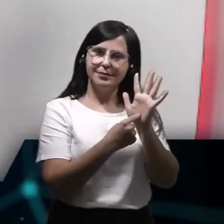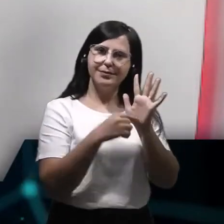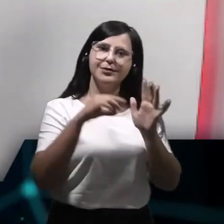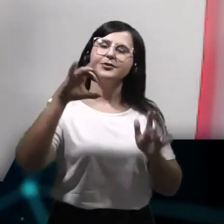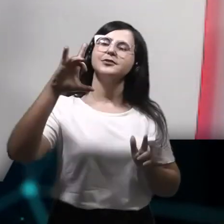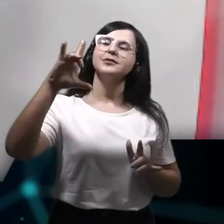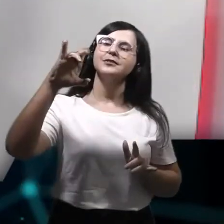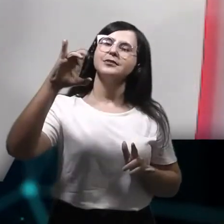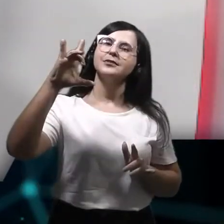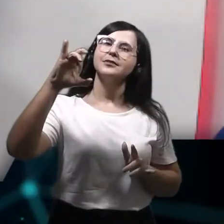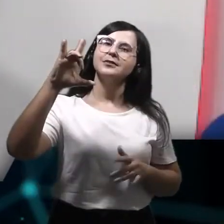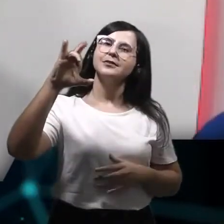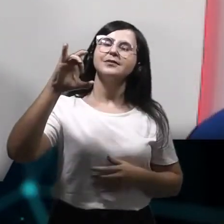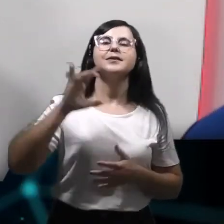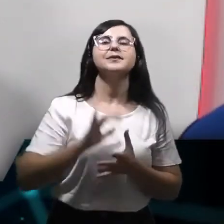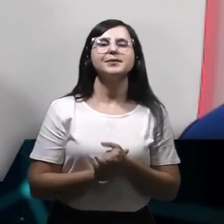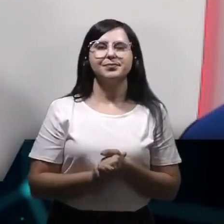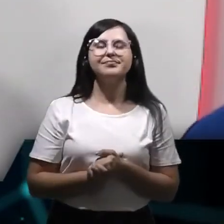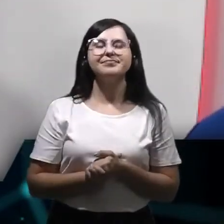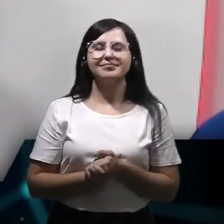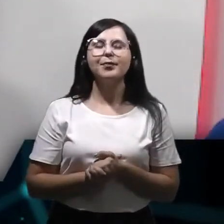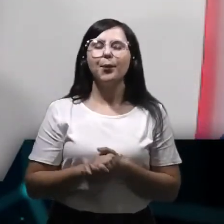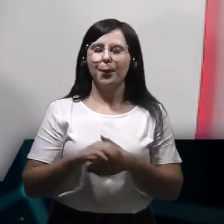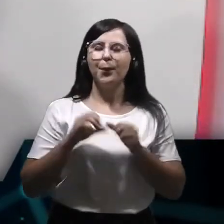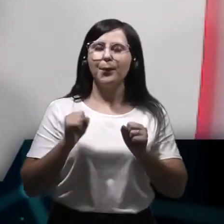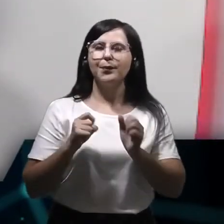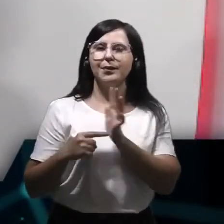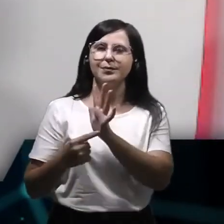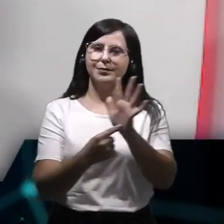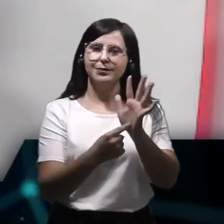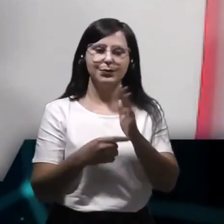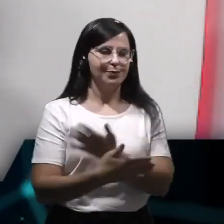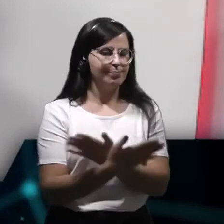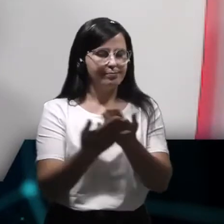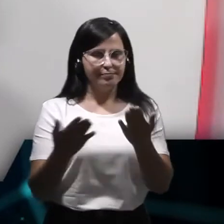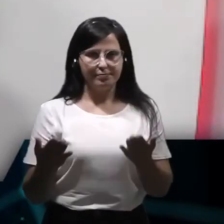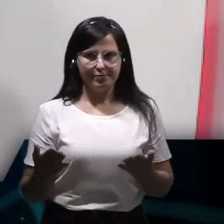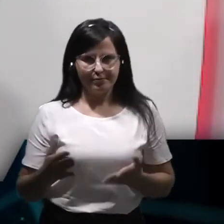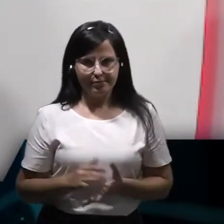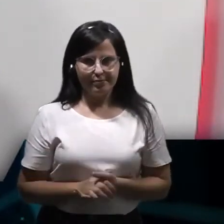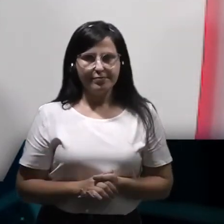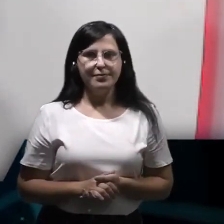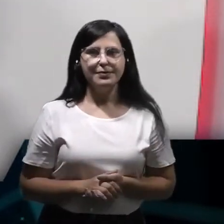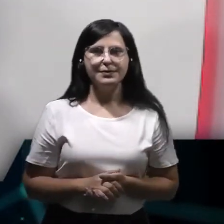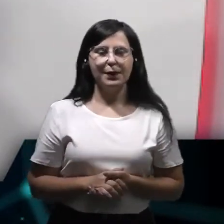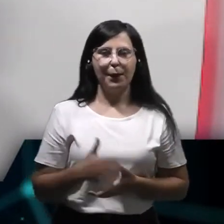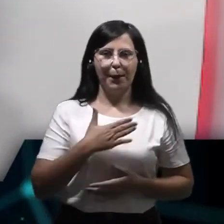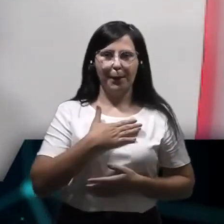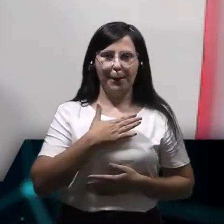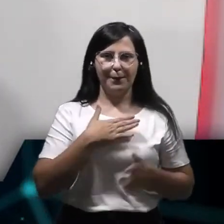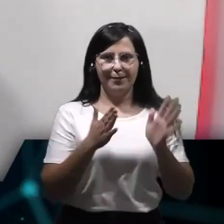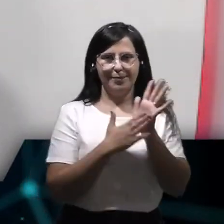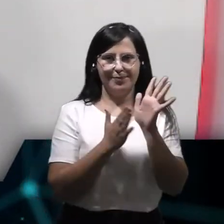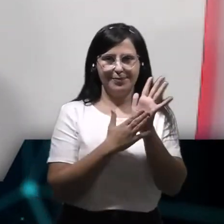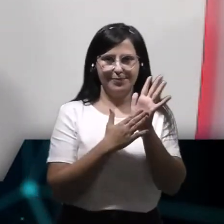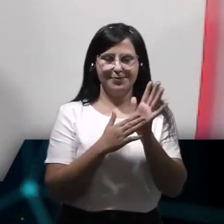redes sociais, Marcel N. Silva, que a gente passa tudo, tá certo? Na íntegra para quem quiser.